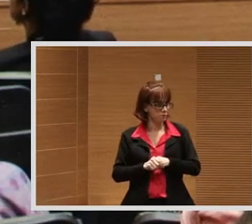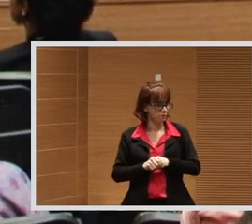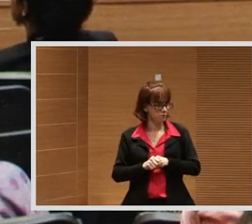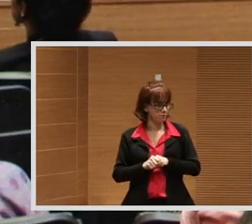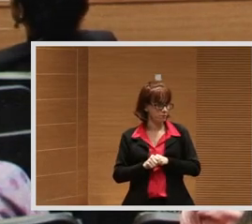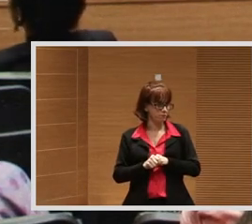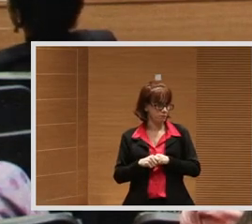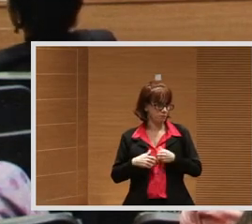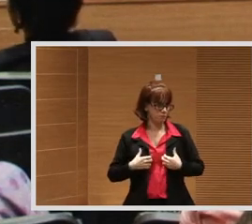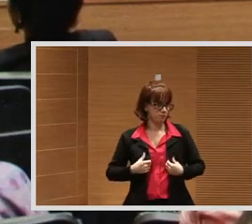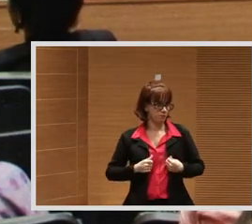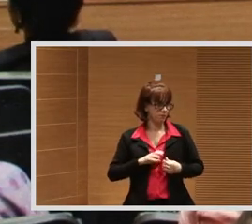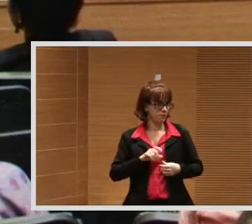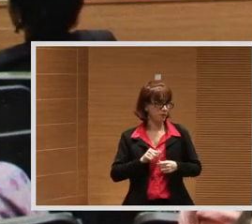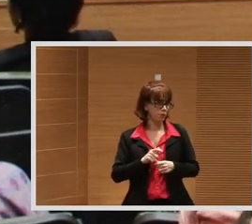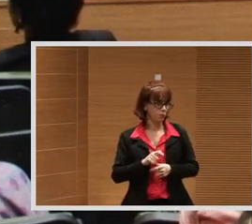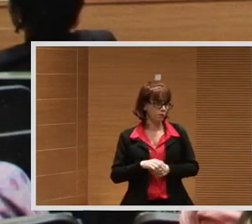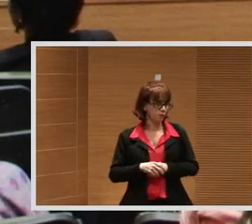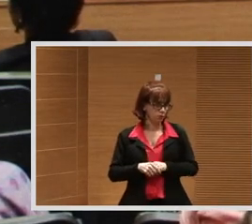Medicalização estatal, né? Primeiro movimento.